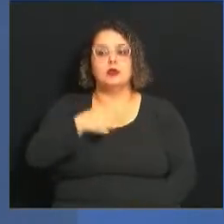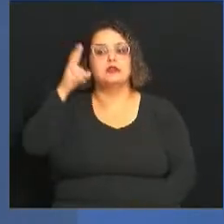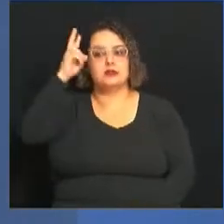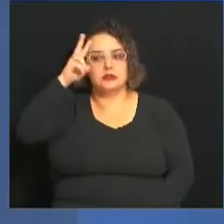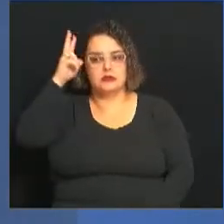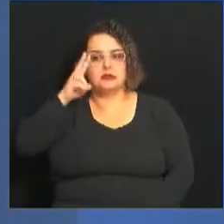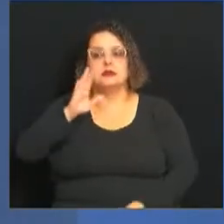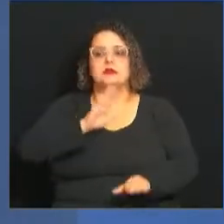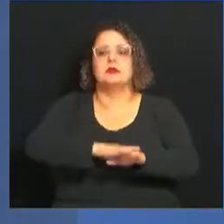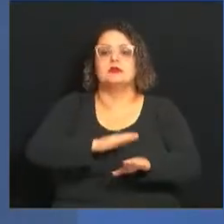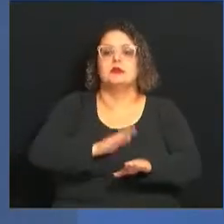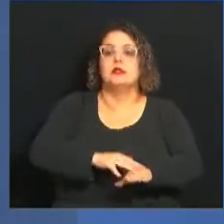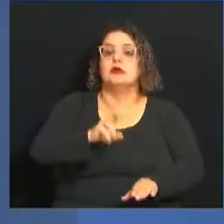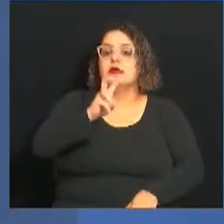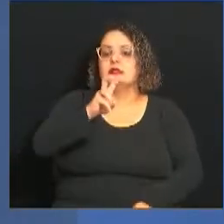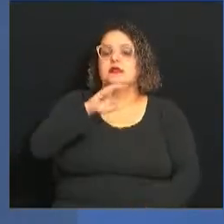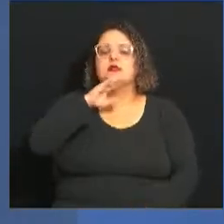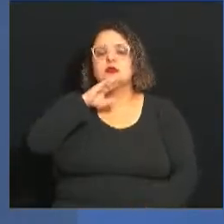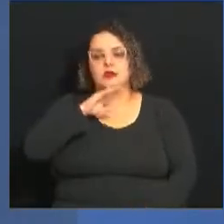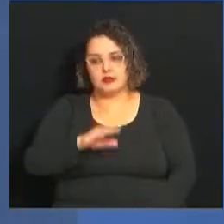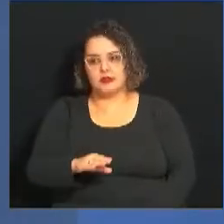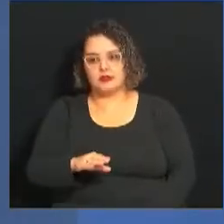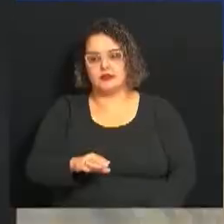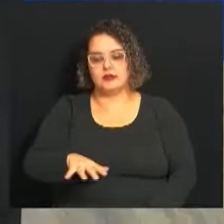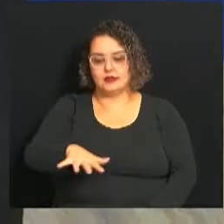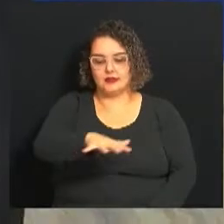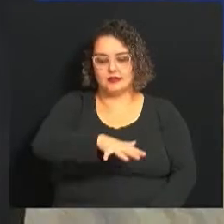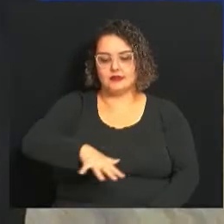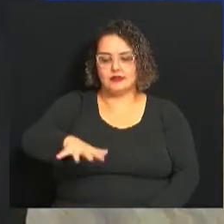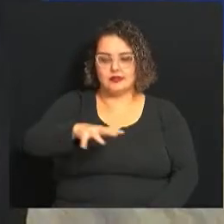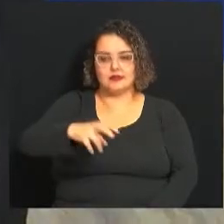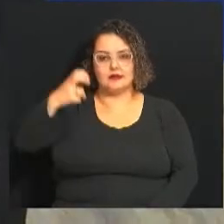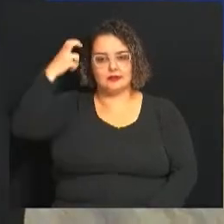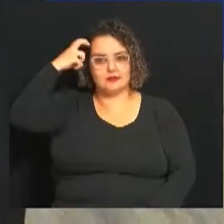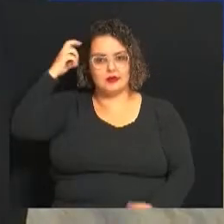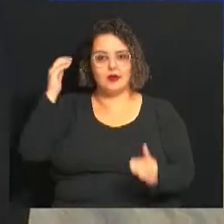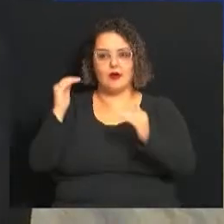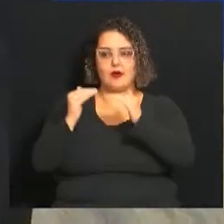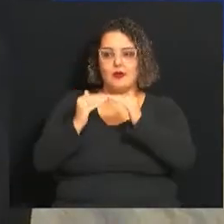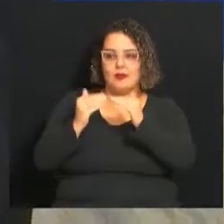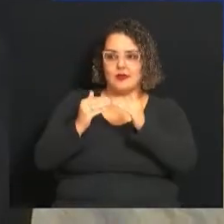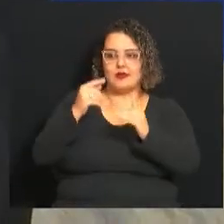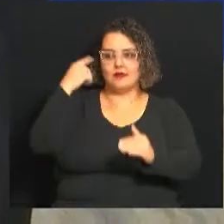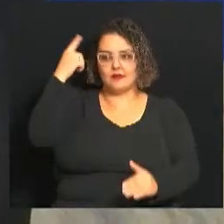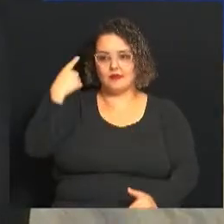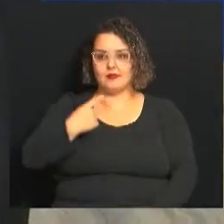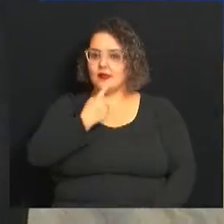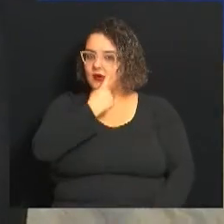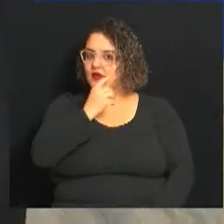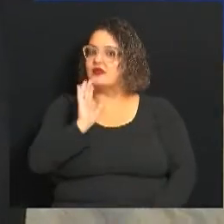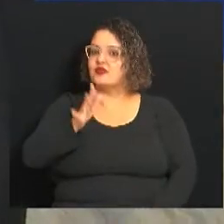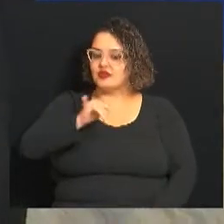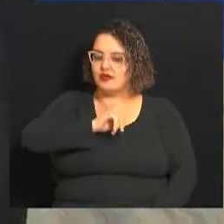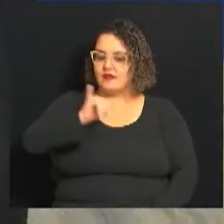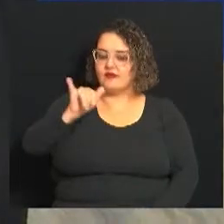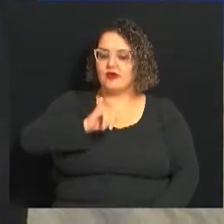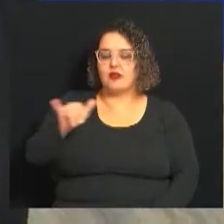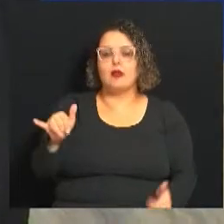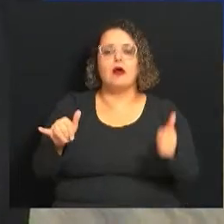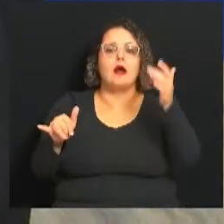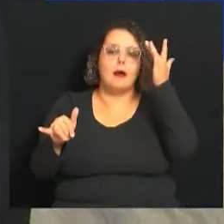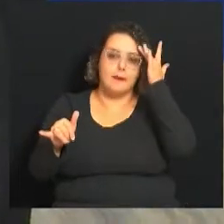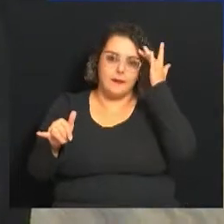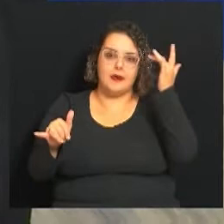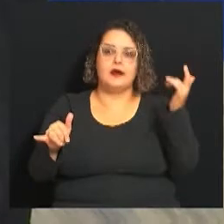até 5 horas da tarde na Estação Cultura. Combinado, então, Mirna Abreu já deu o recado, hein? Amanhã, então,